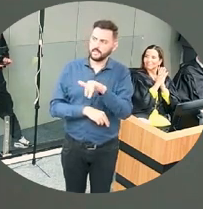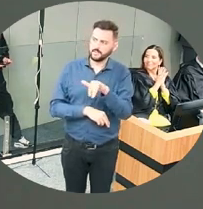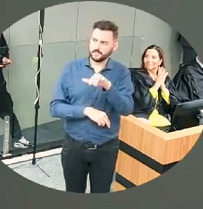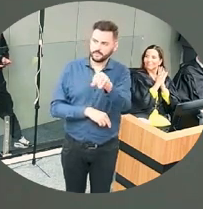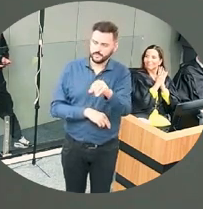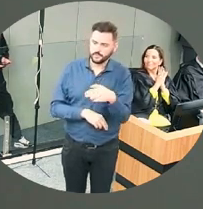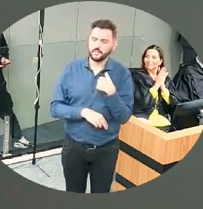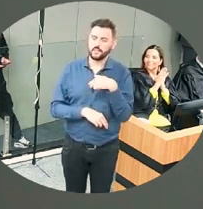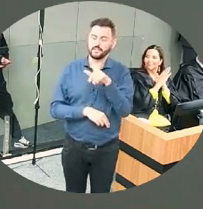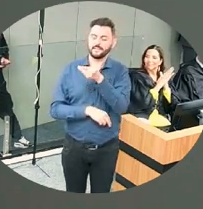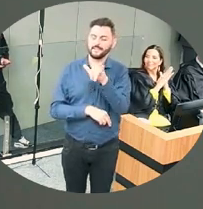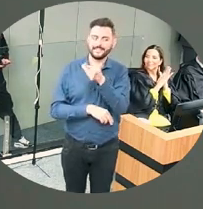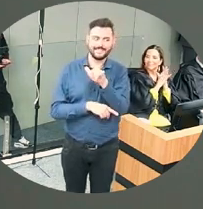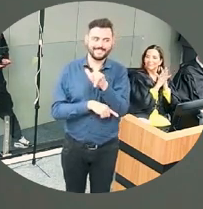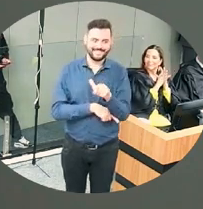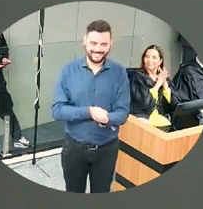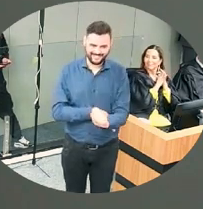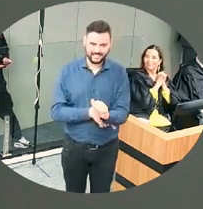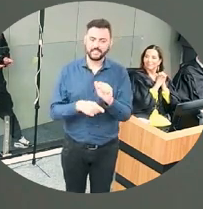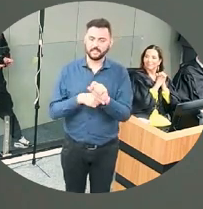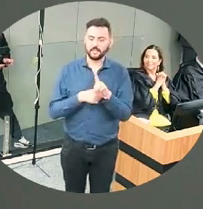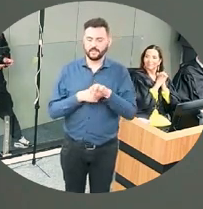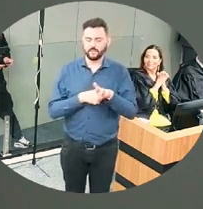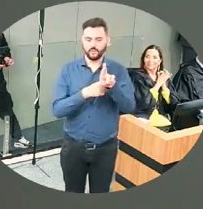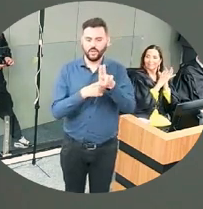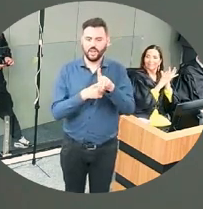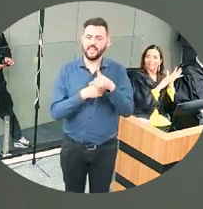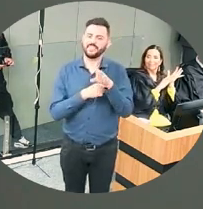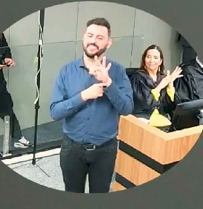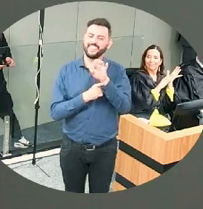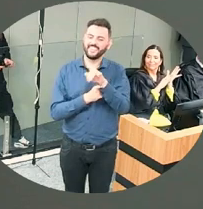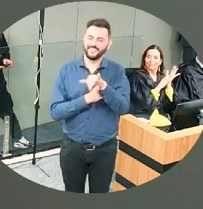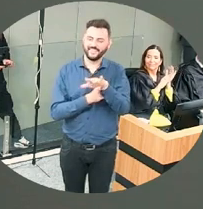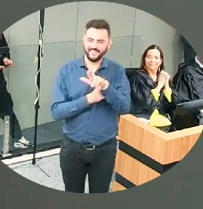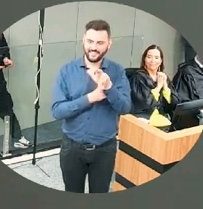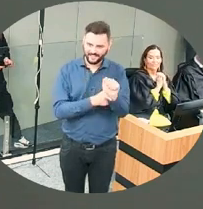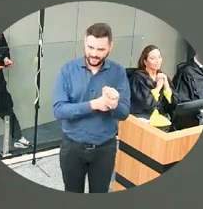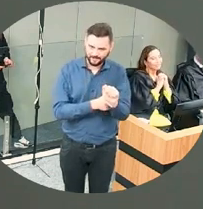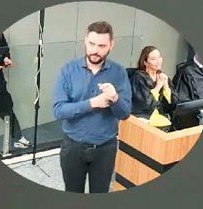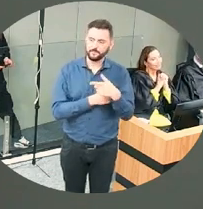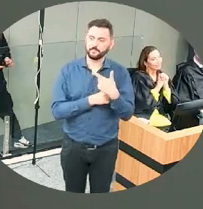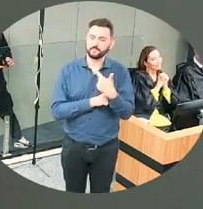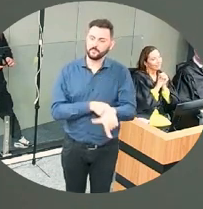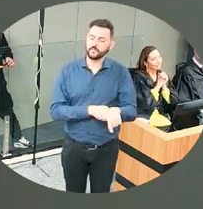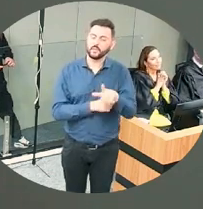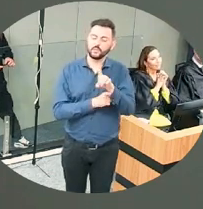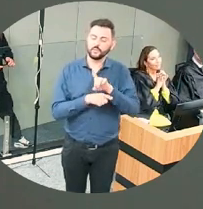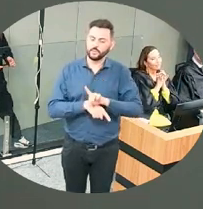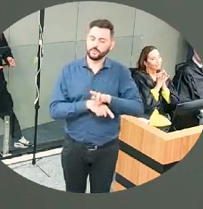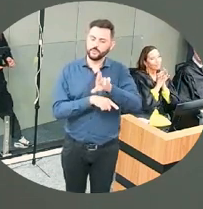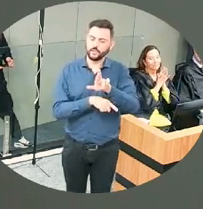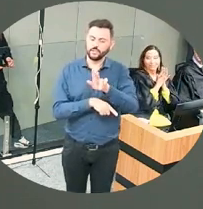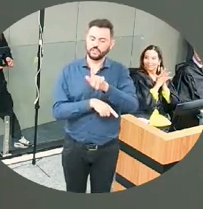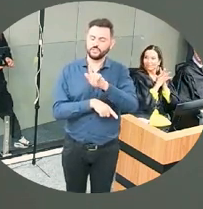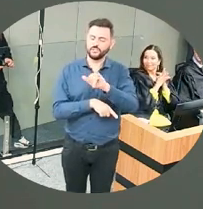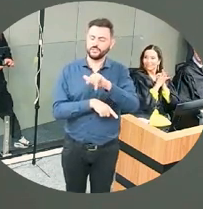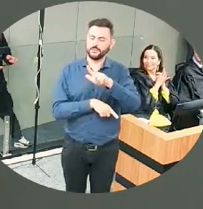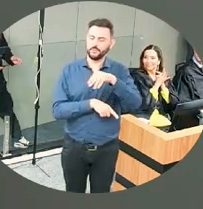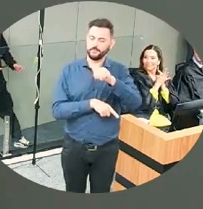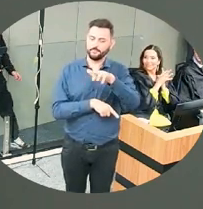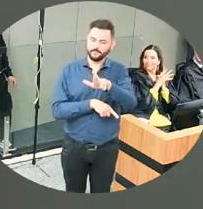Lígia Maria Teixeira Golveia D Gisele Pereira Alexandrino Dr Gilmar